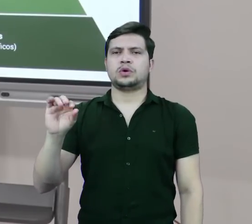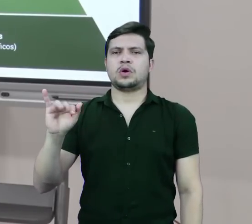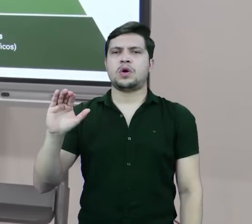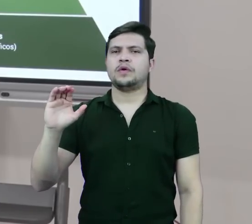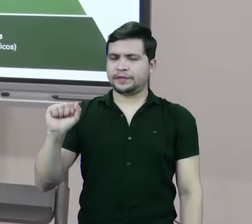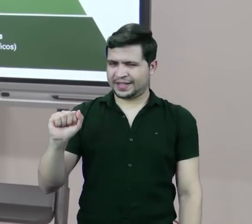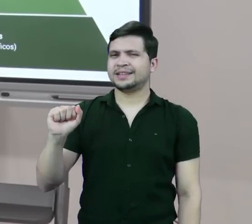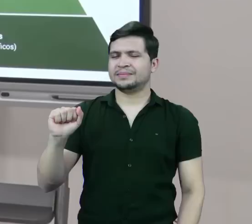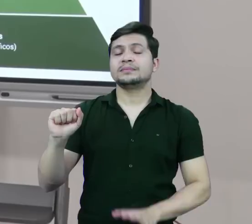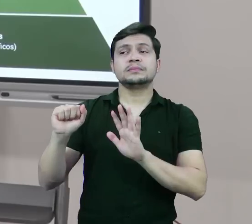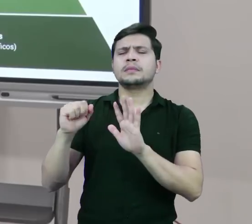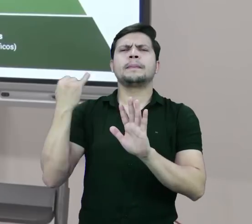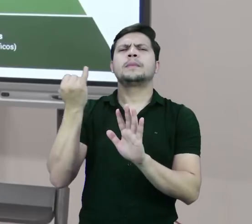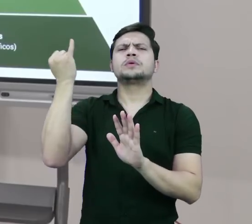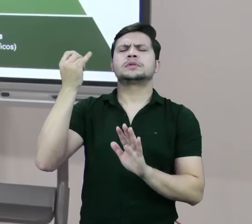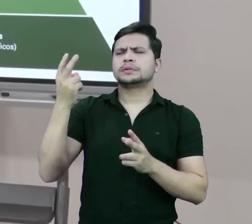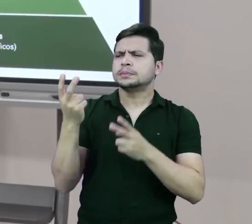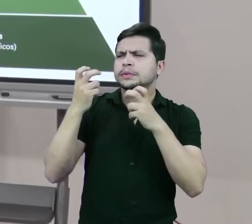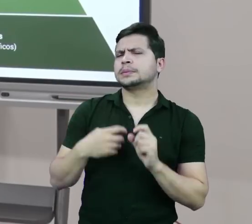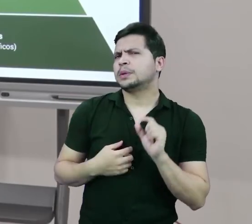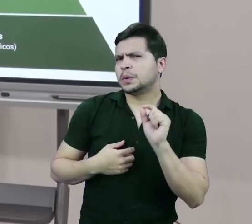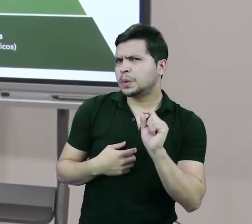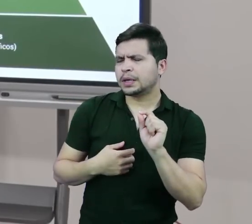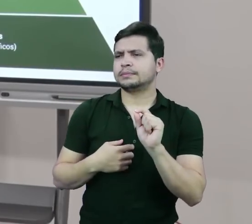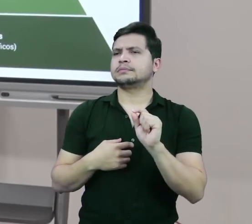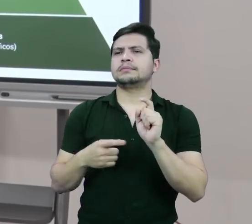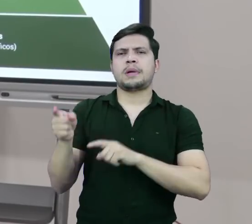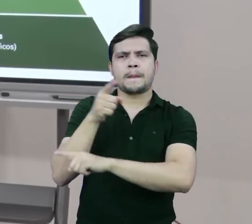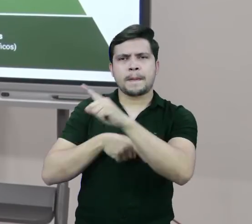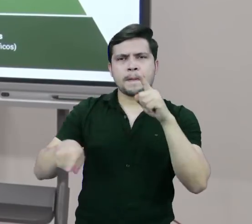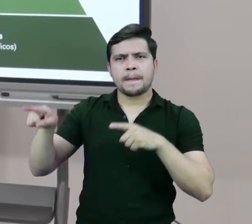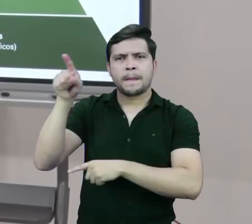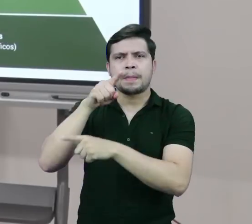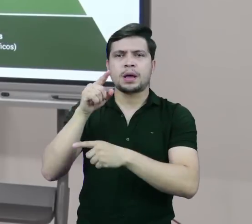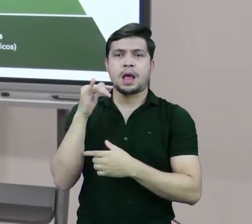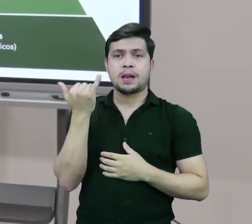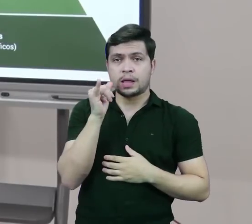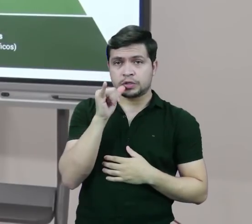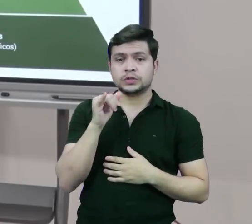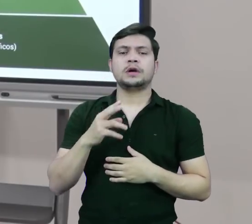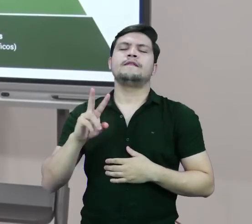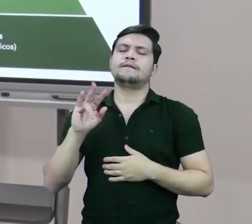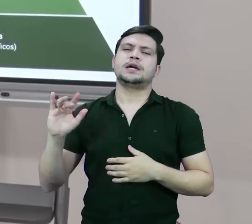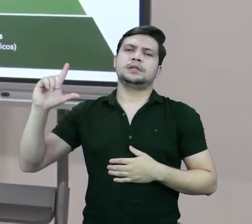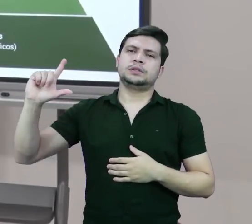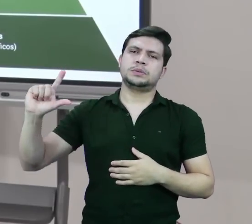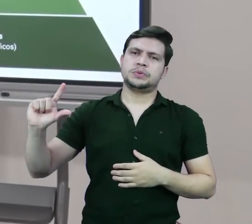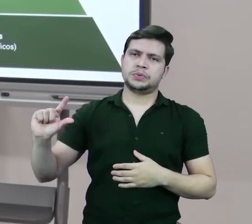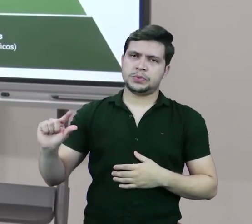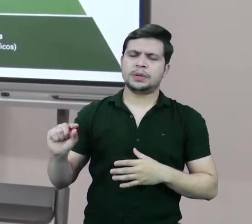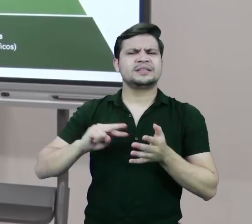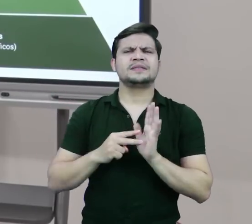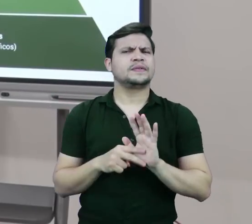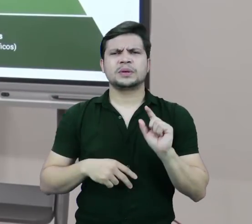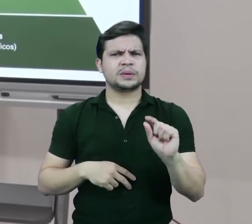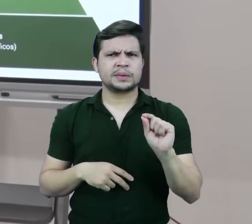trófico seguinte. É importante a gente perceber que esse fluxo de energia vai diminuindo a cada nível trófico. Isso